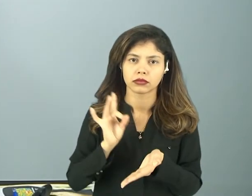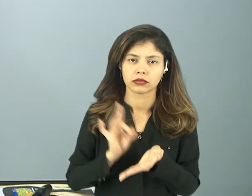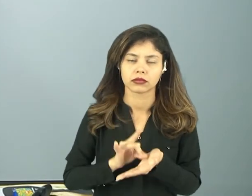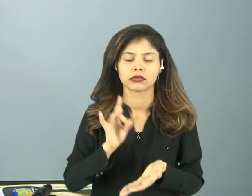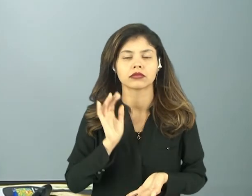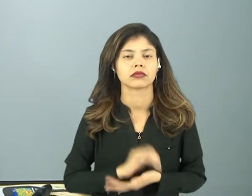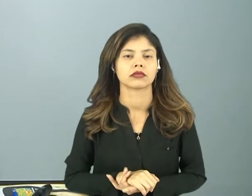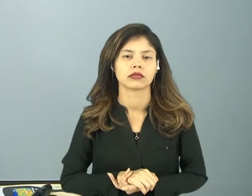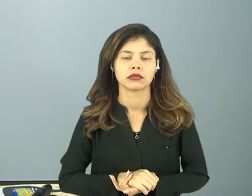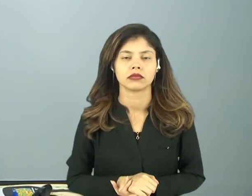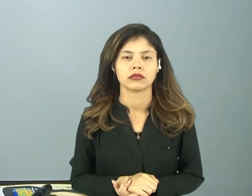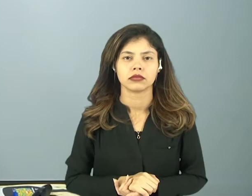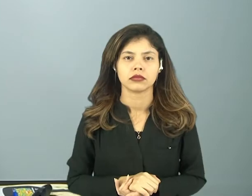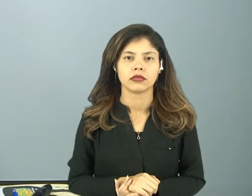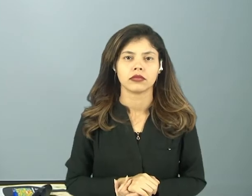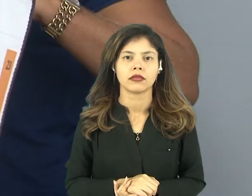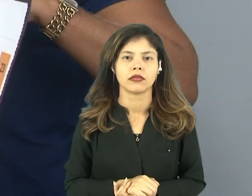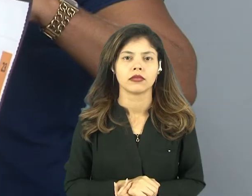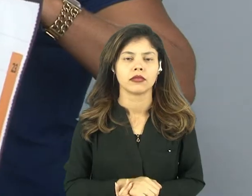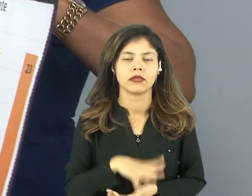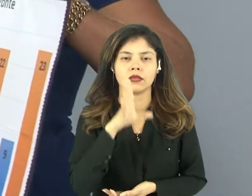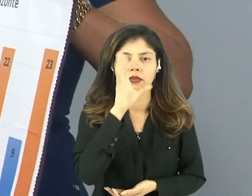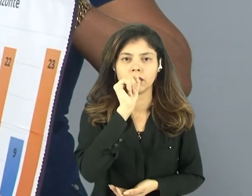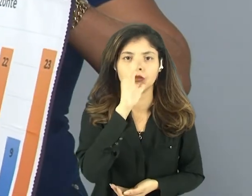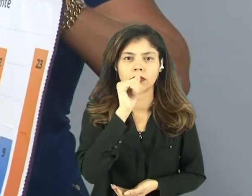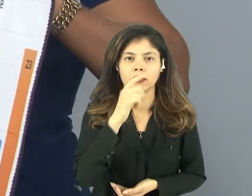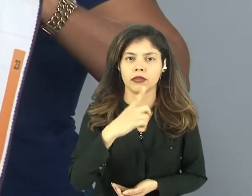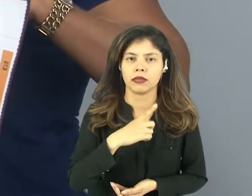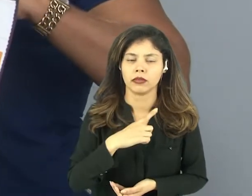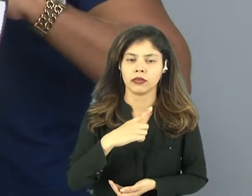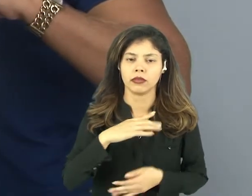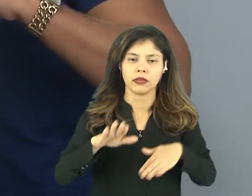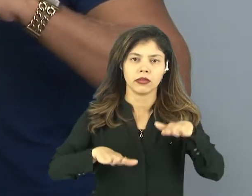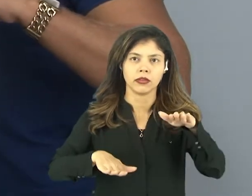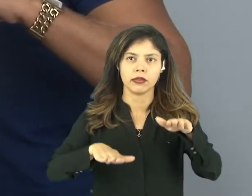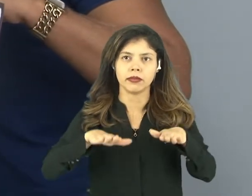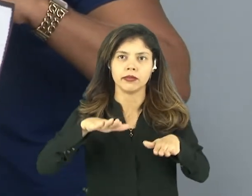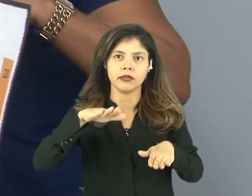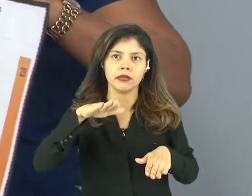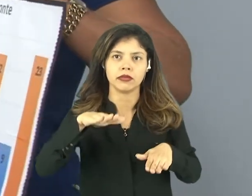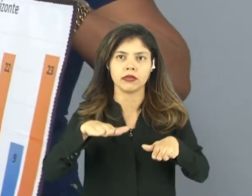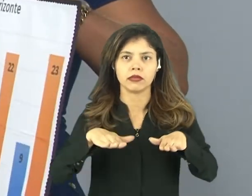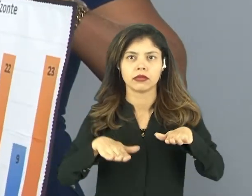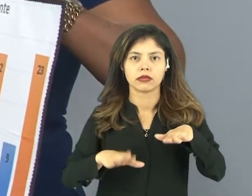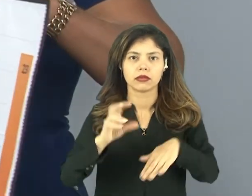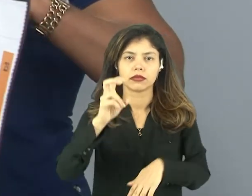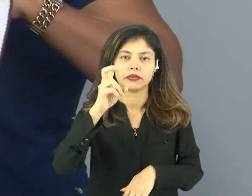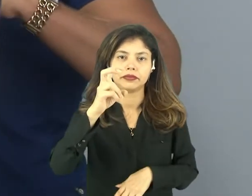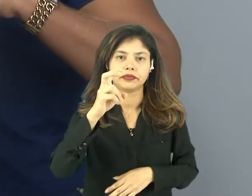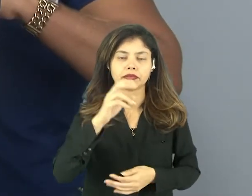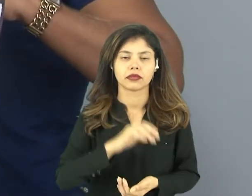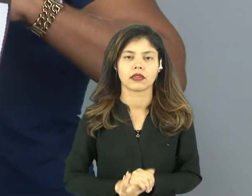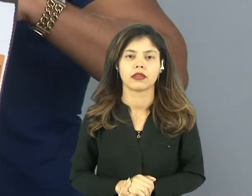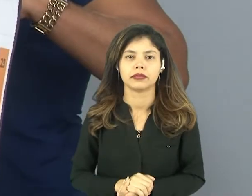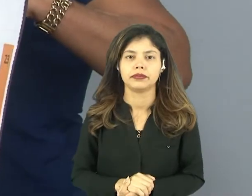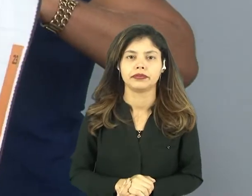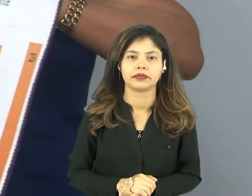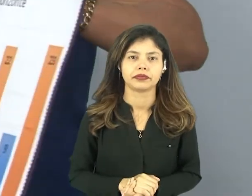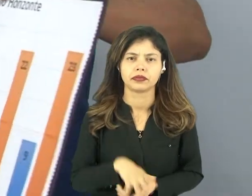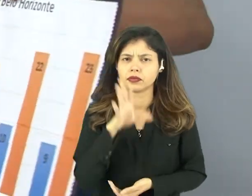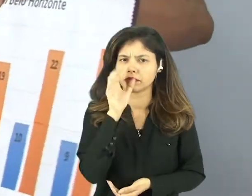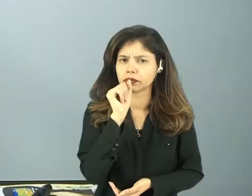verdadeiro. No sábado ocorreu uma variação de temperatura de 5 graus